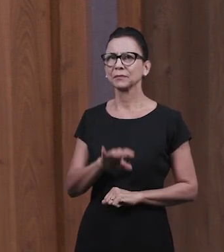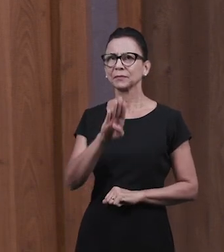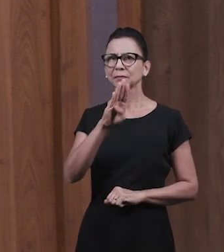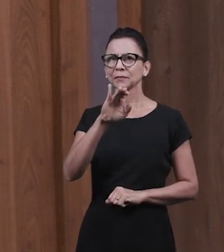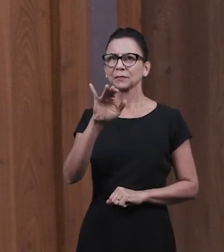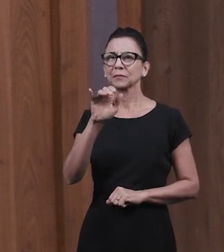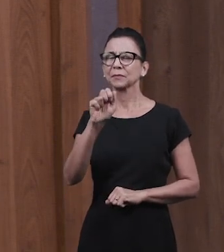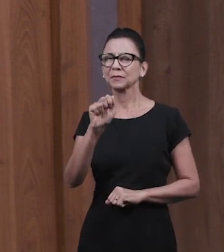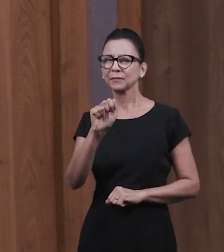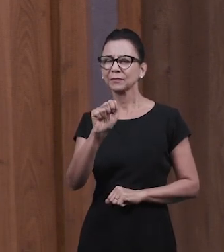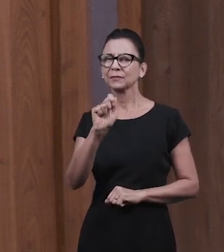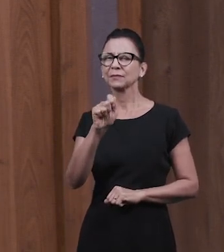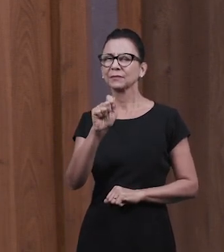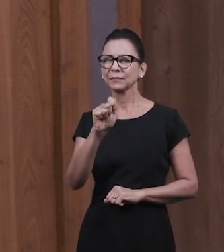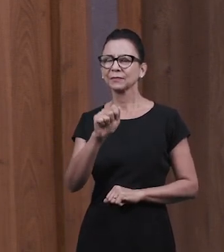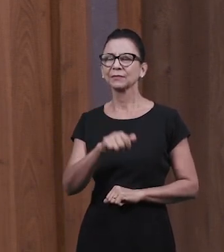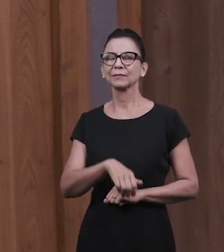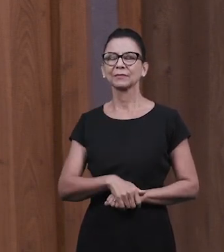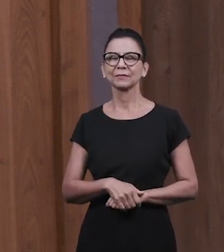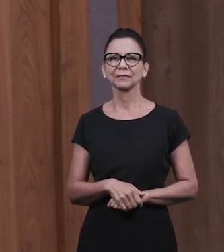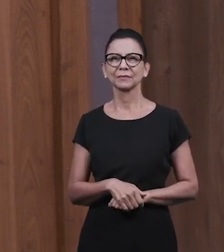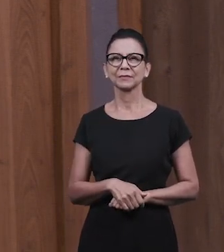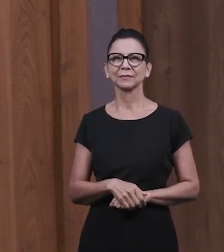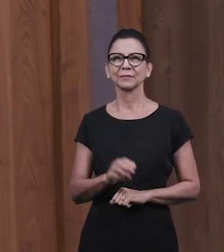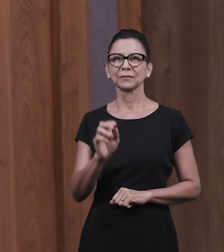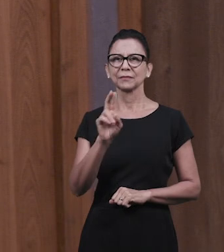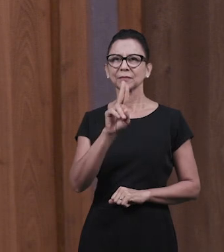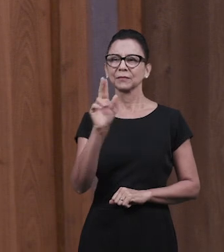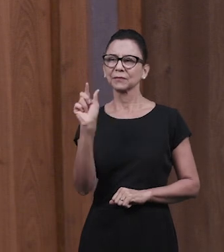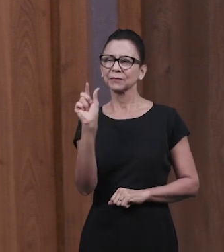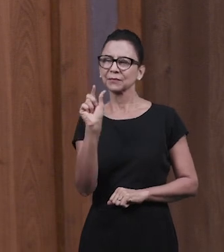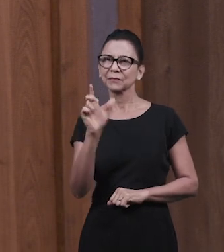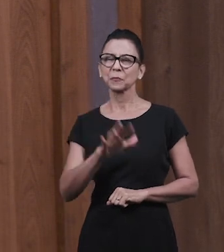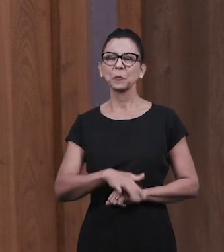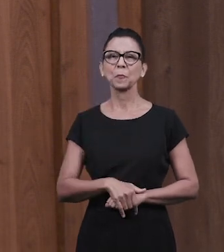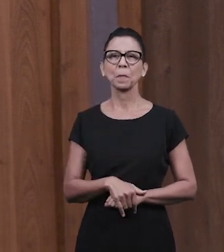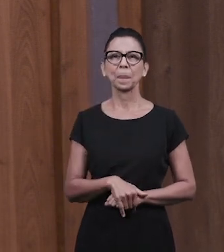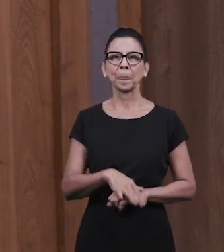de Bia, né? A Bia respondeu muito bem a pergunta,